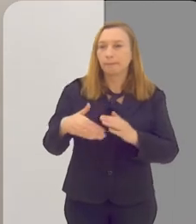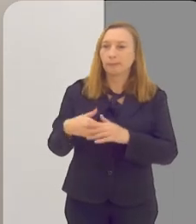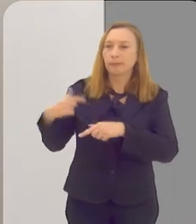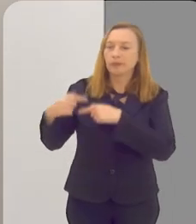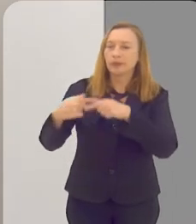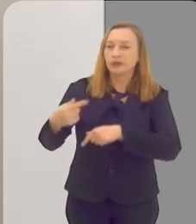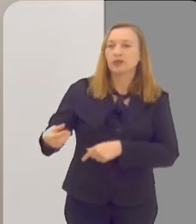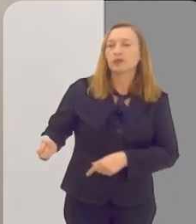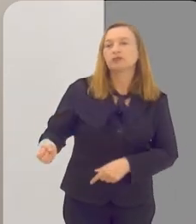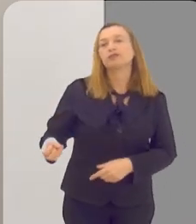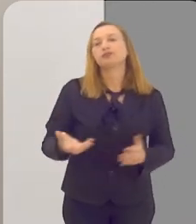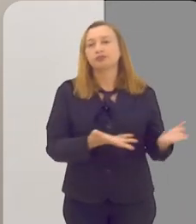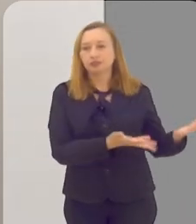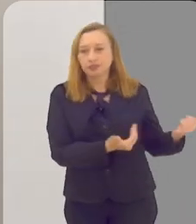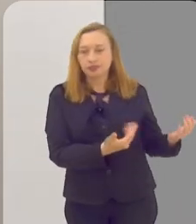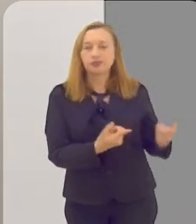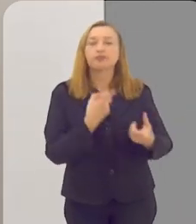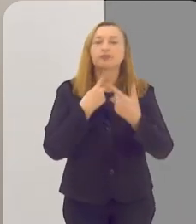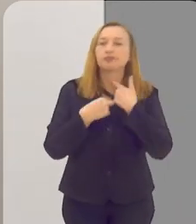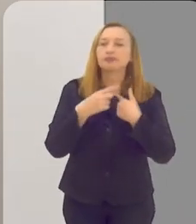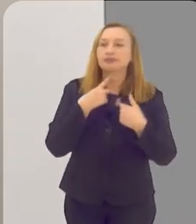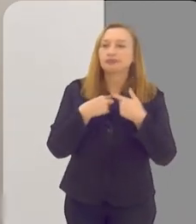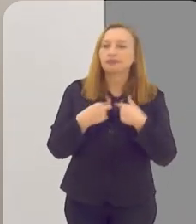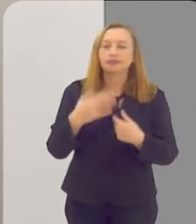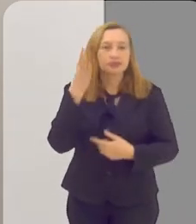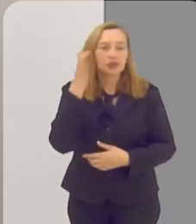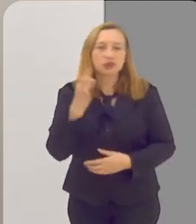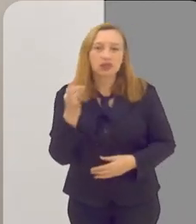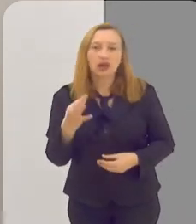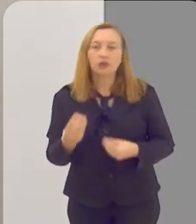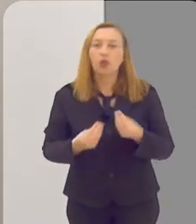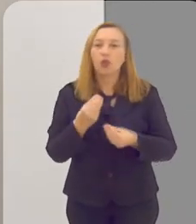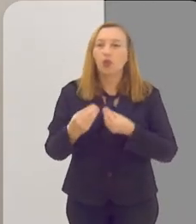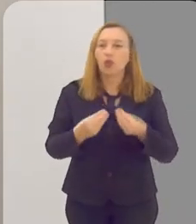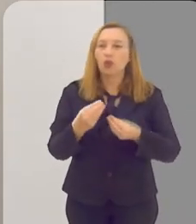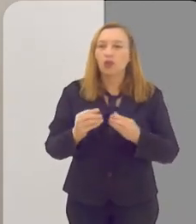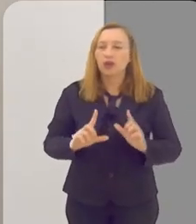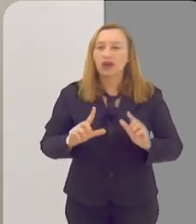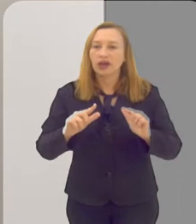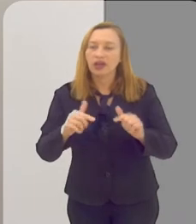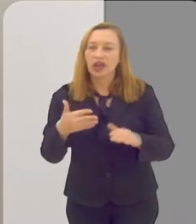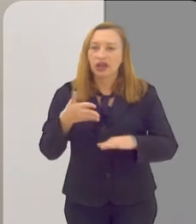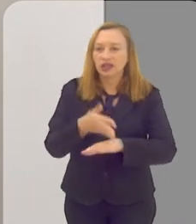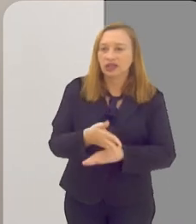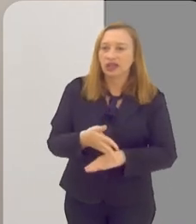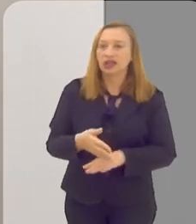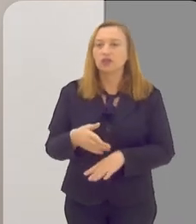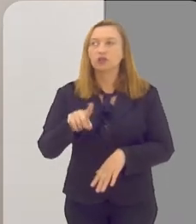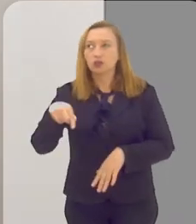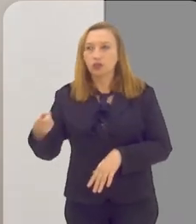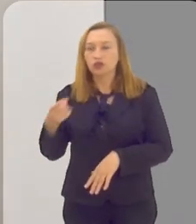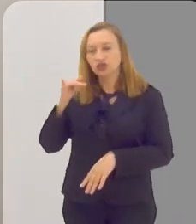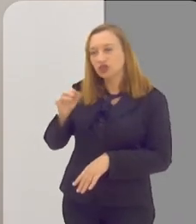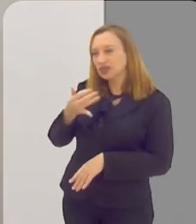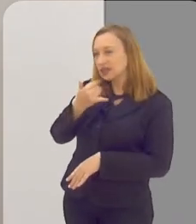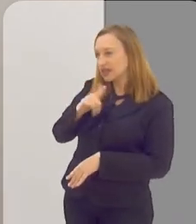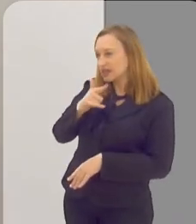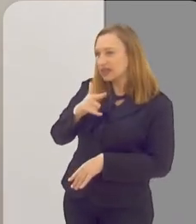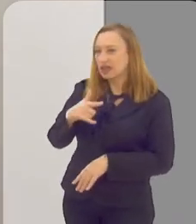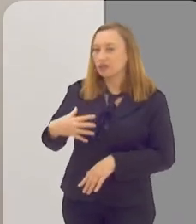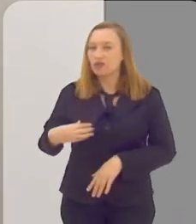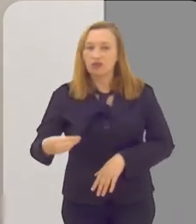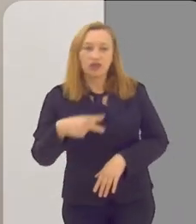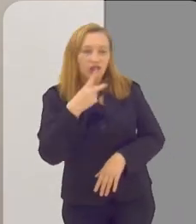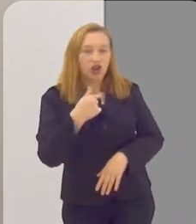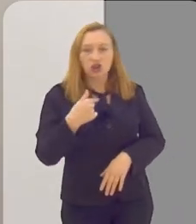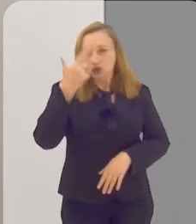toda uma geração jovem que tem vontade e que não sabe exatamente como entra ali. Outro dia foi muito engraçado. Meu filho